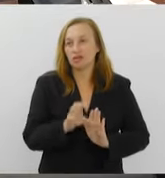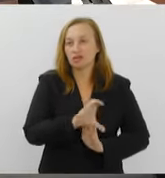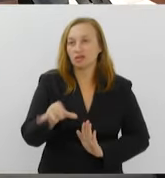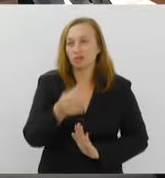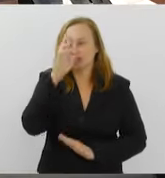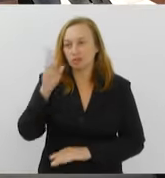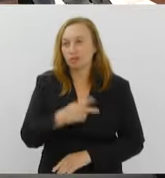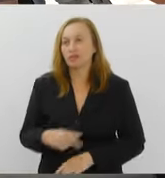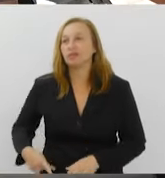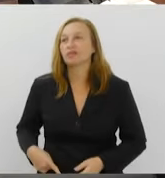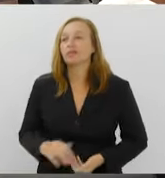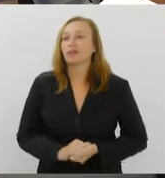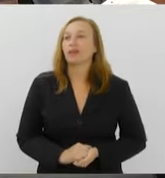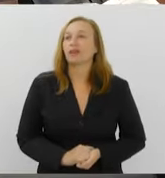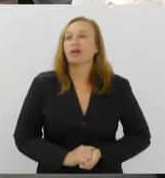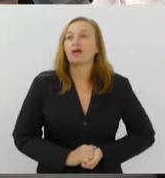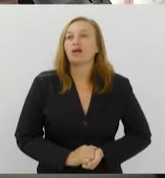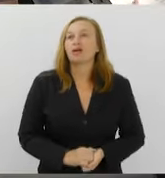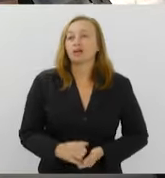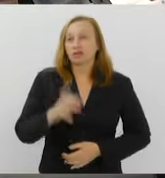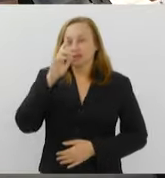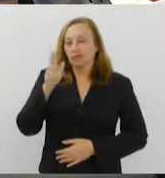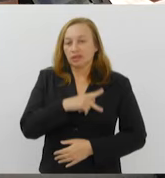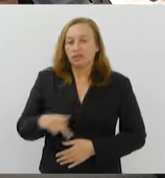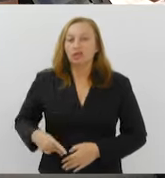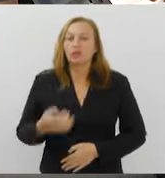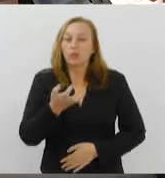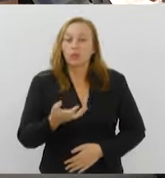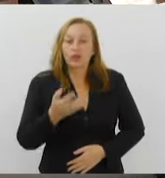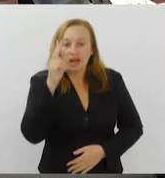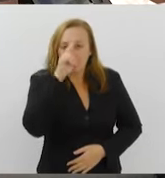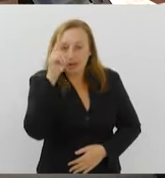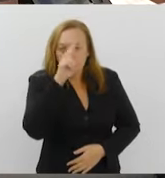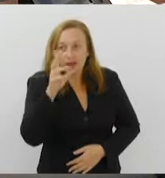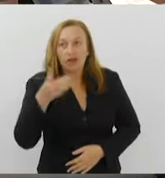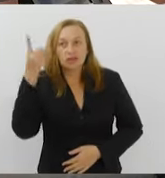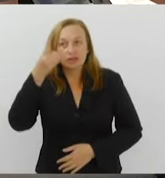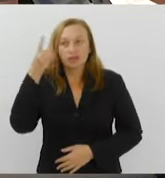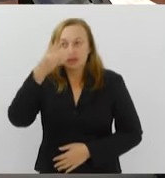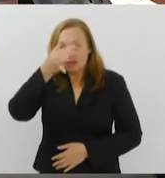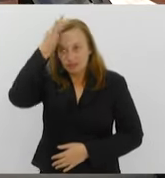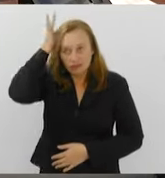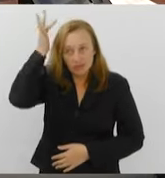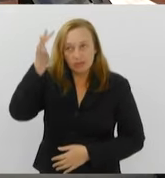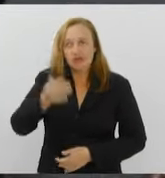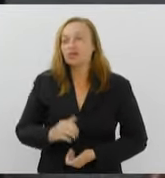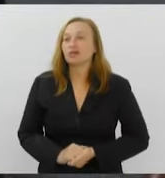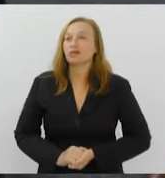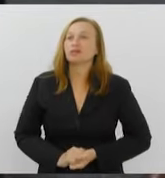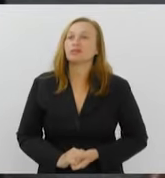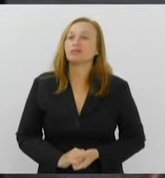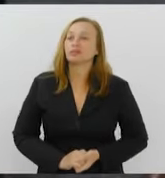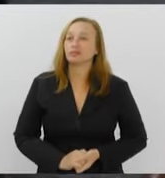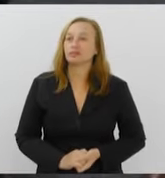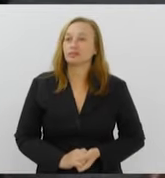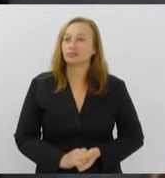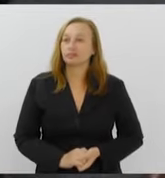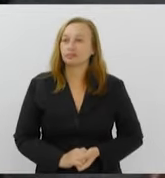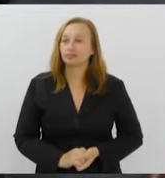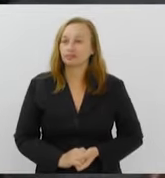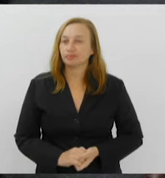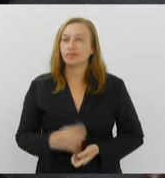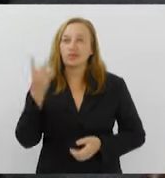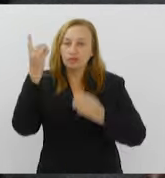Presidente, eu queria lembrar ao deputado Fred Pacheco e